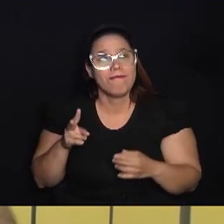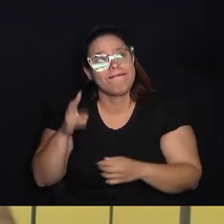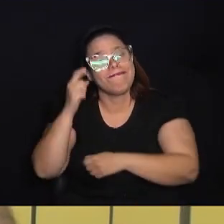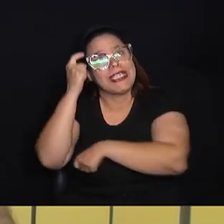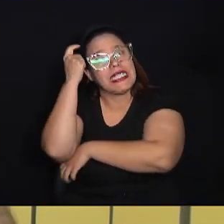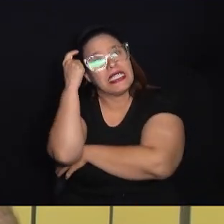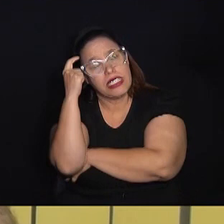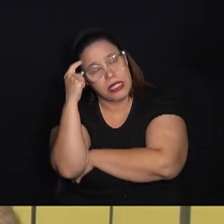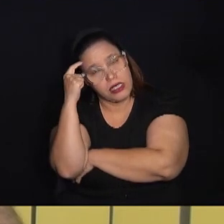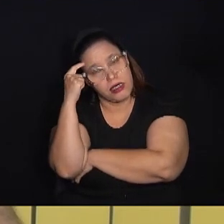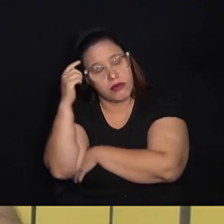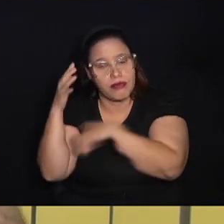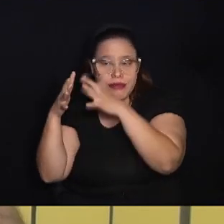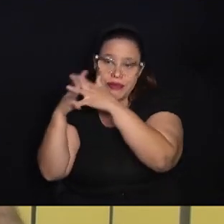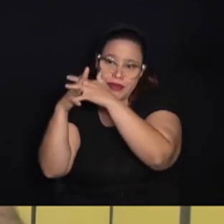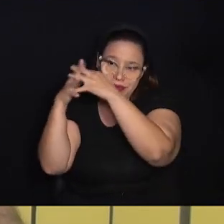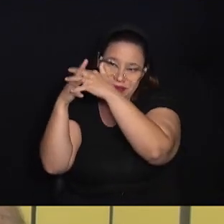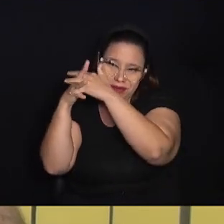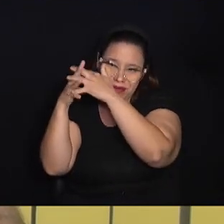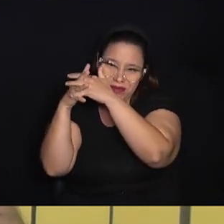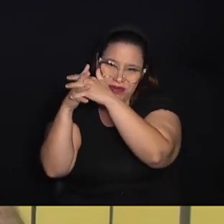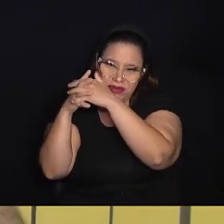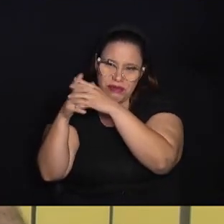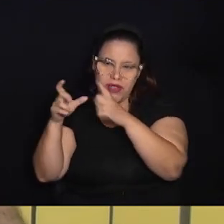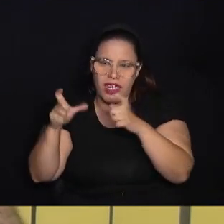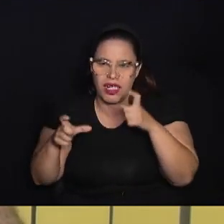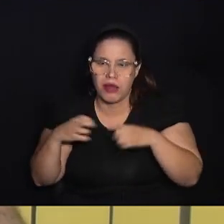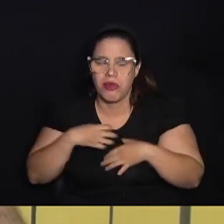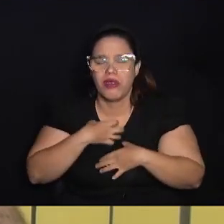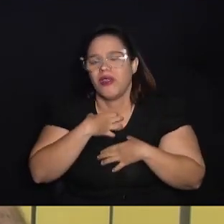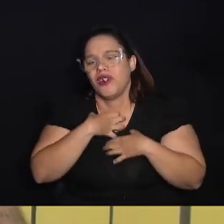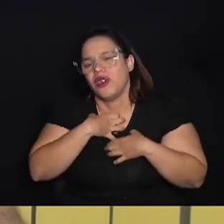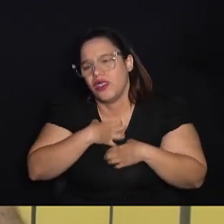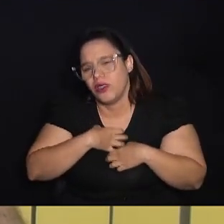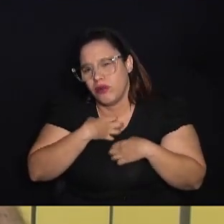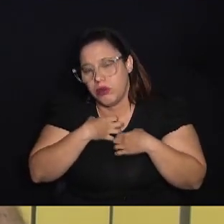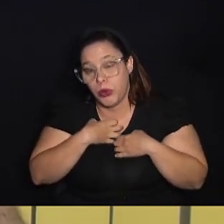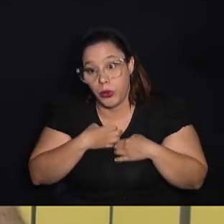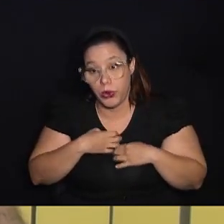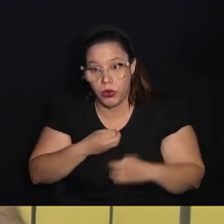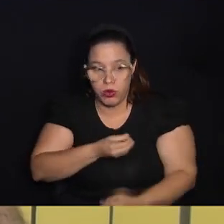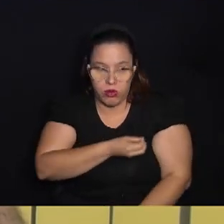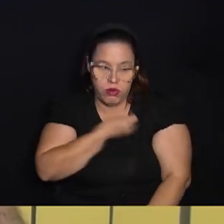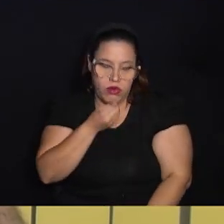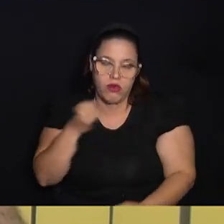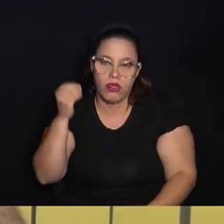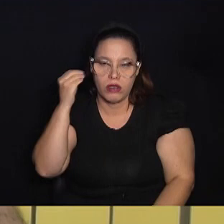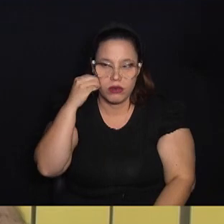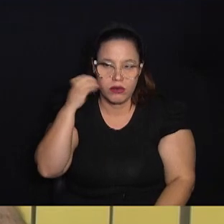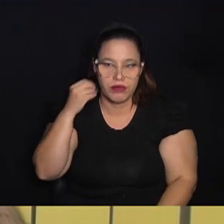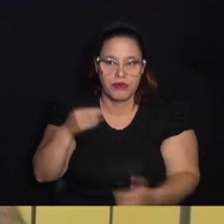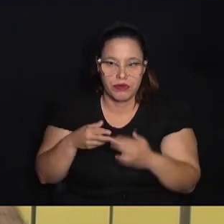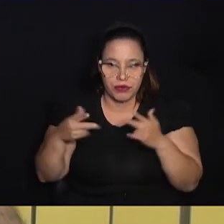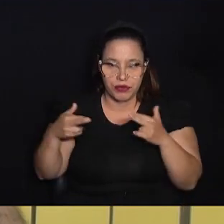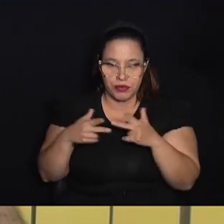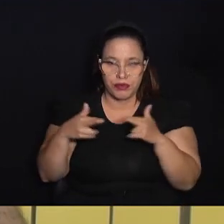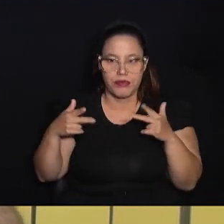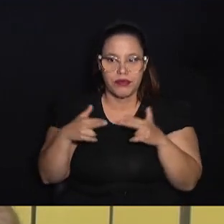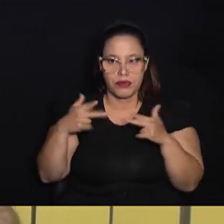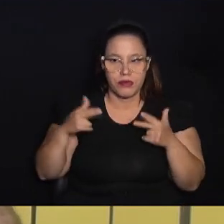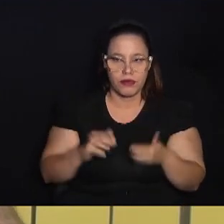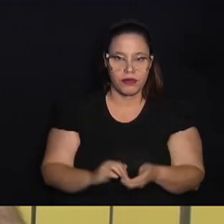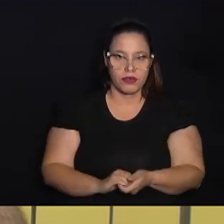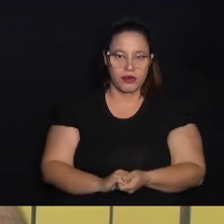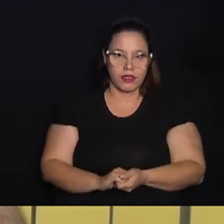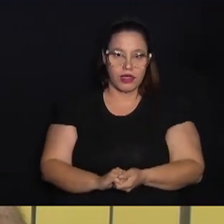claro pras pessoas mais sensitivas né acabam vivendo experiências diferentes né para não falar para não falar